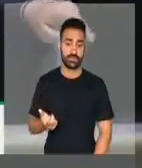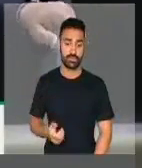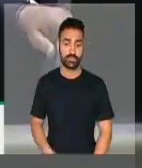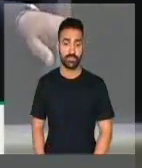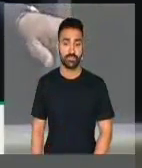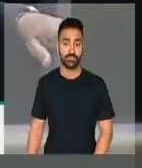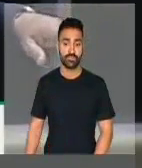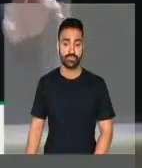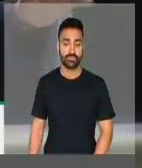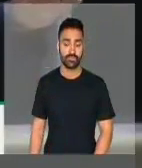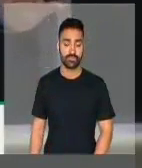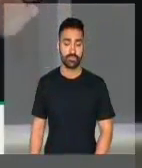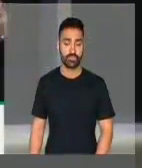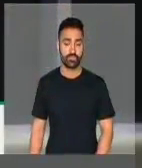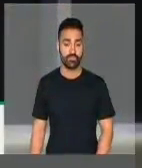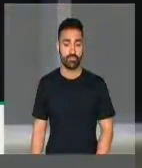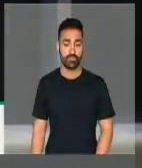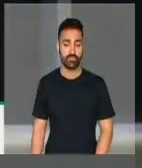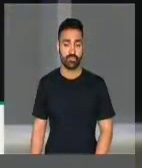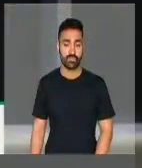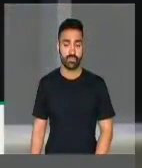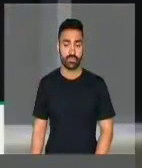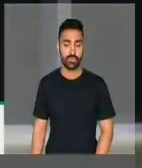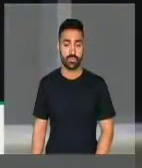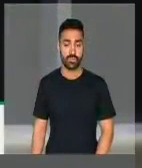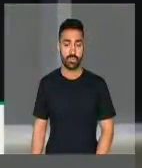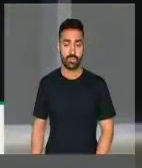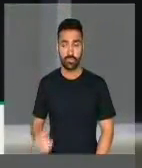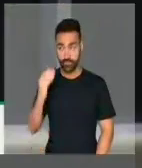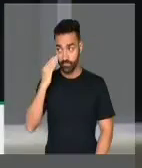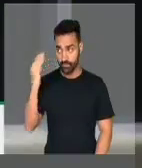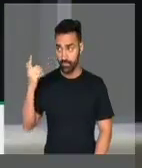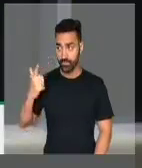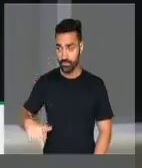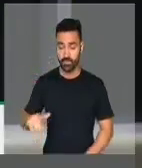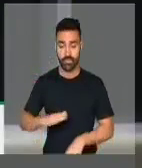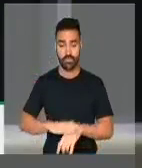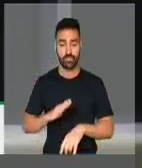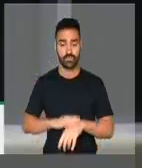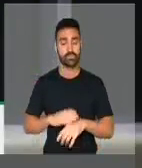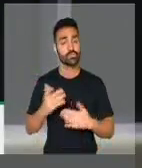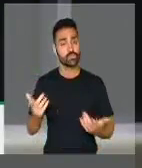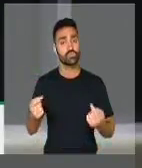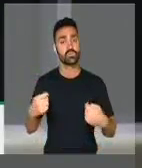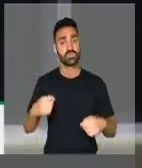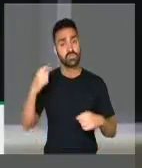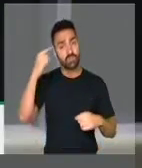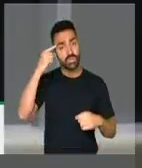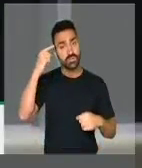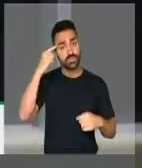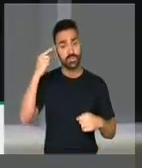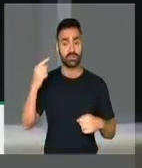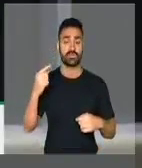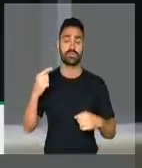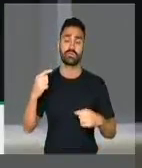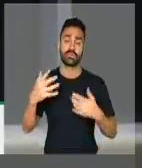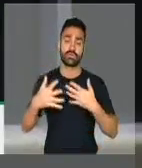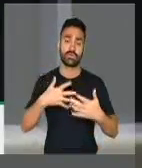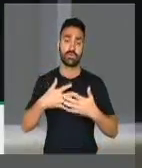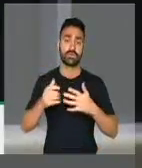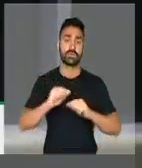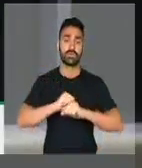prejudicar, vamos, obrigado, presidente Mauro, pela tolerância, vamos pensar nessa